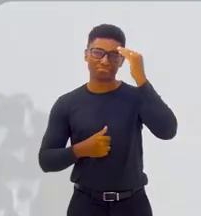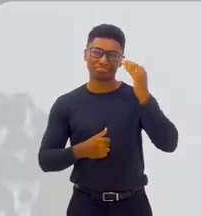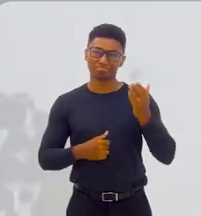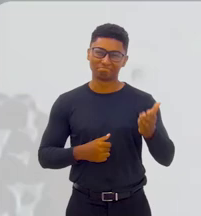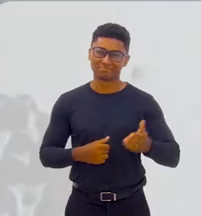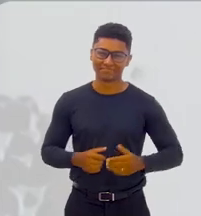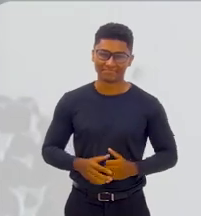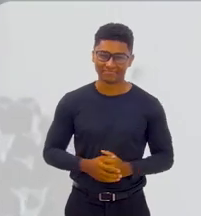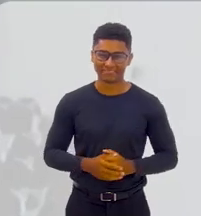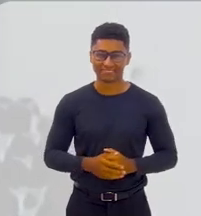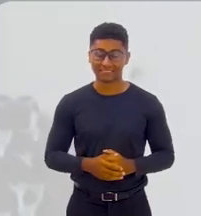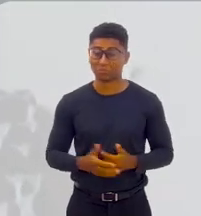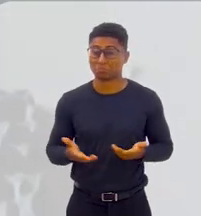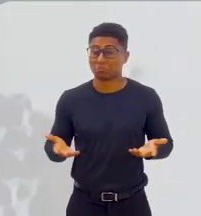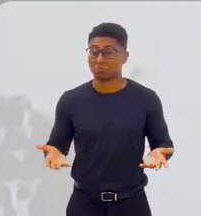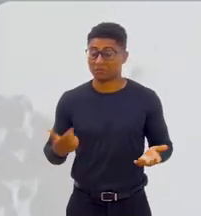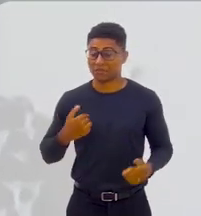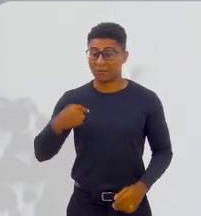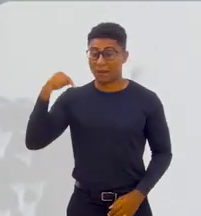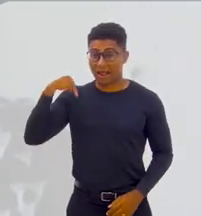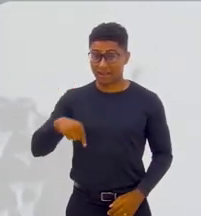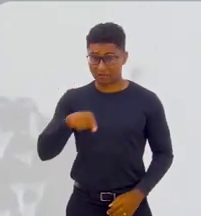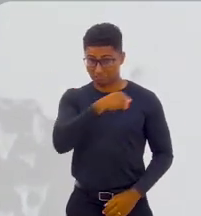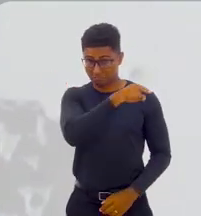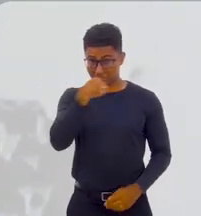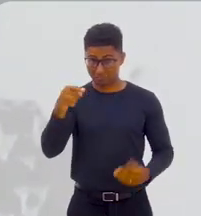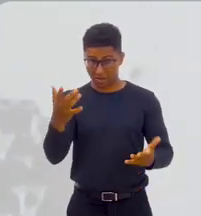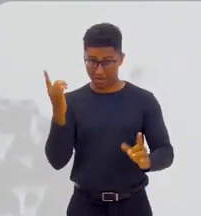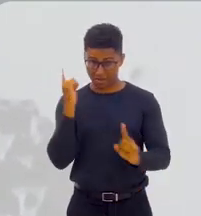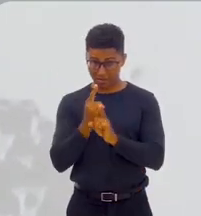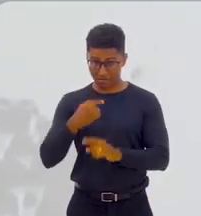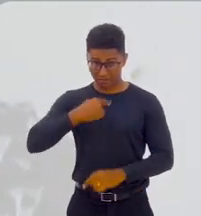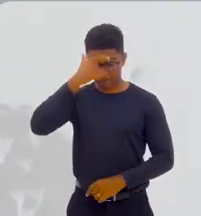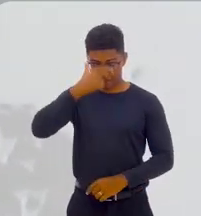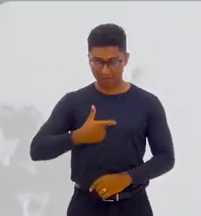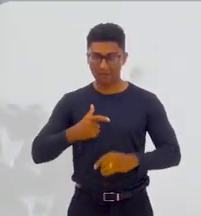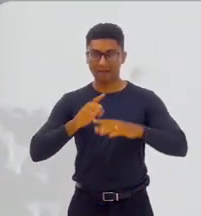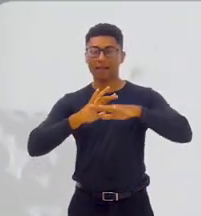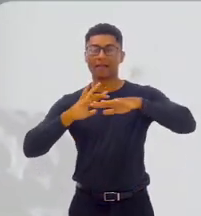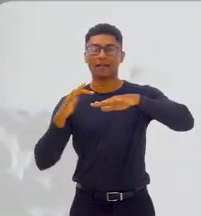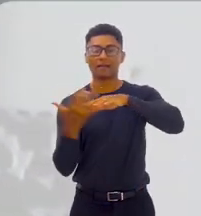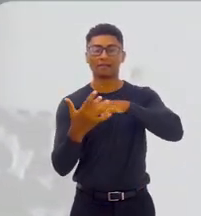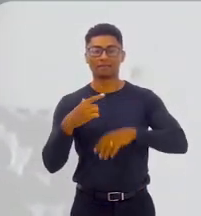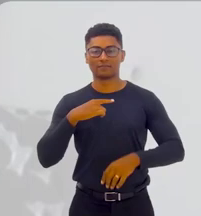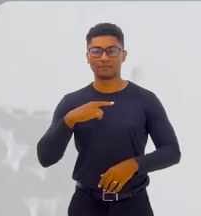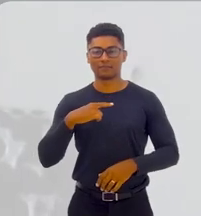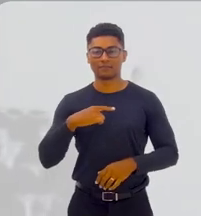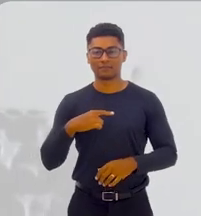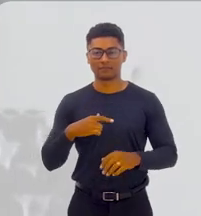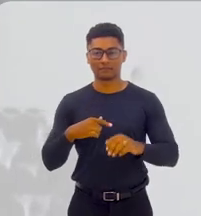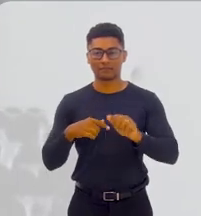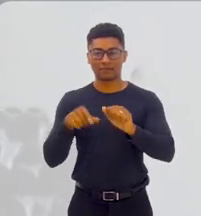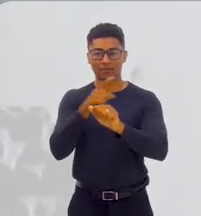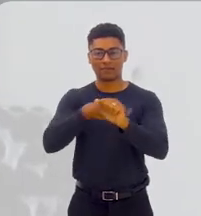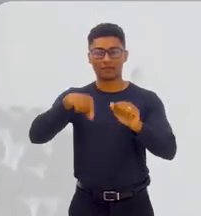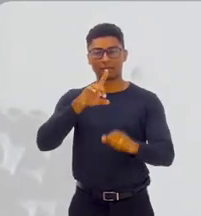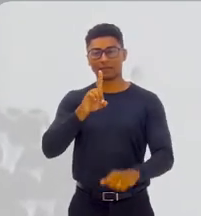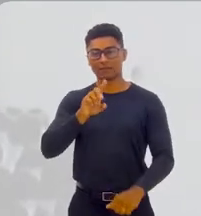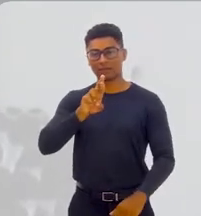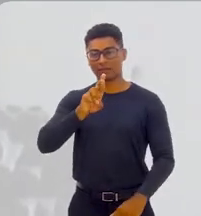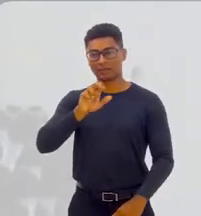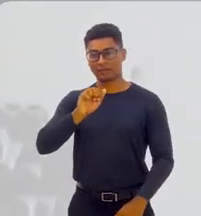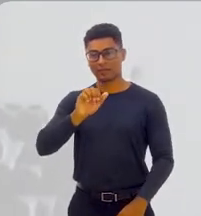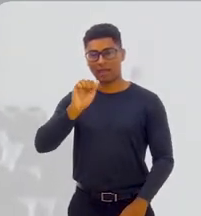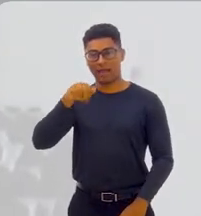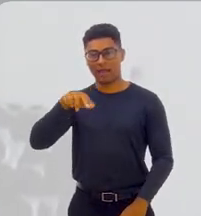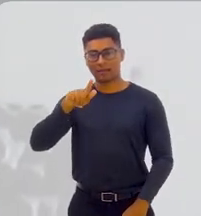que agradeço novamente, né? E estou aqui. Quem quiser me encontrar, tem minhas redes sociais, né? É arroba